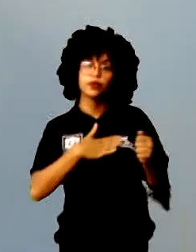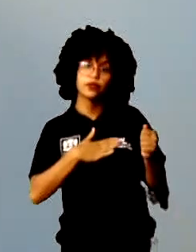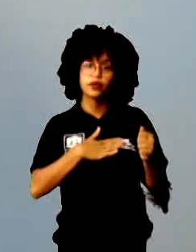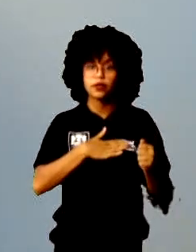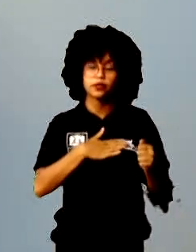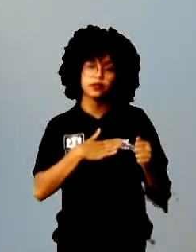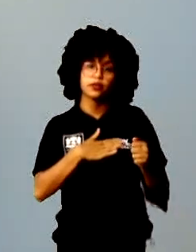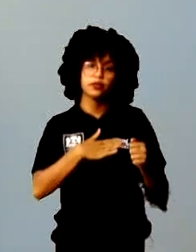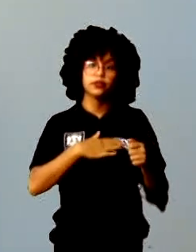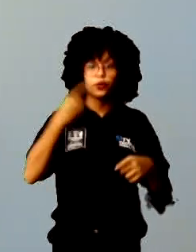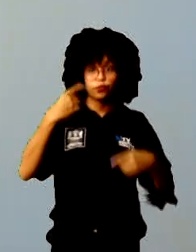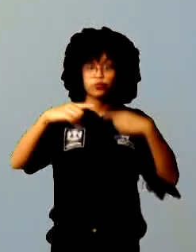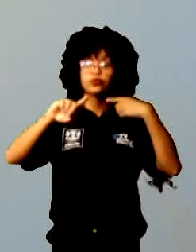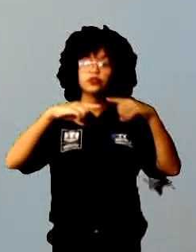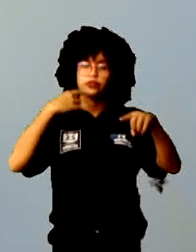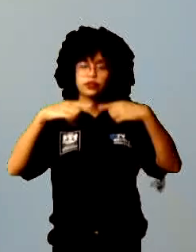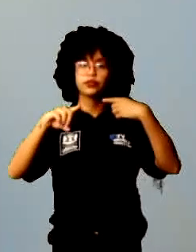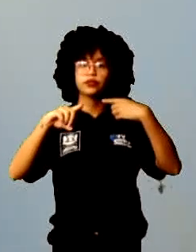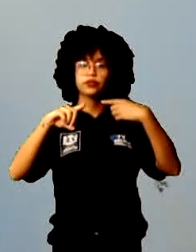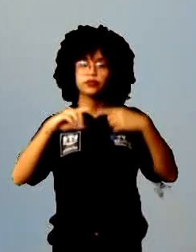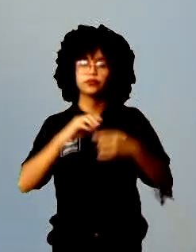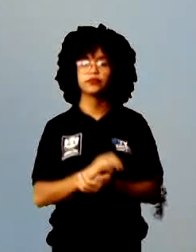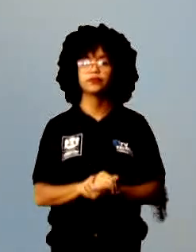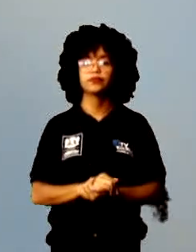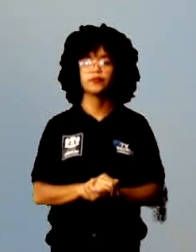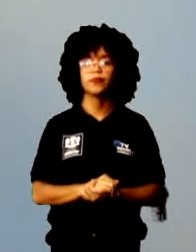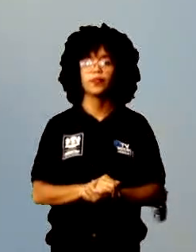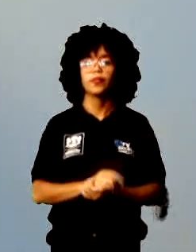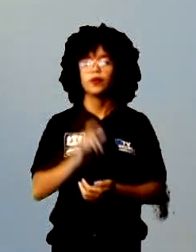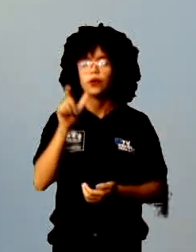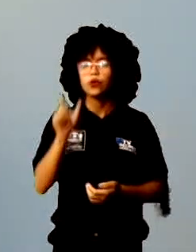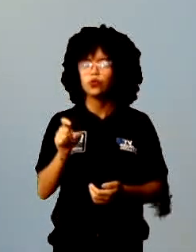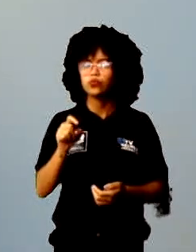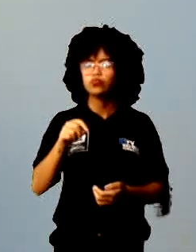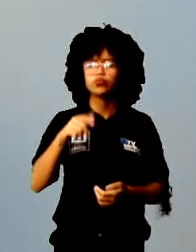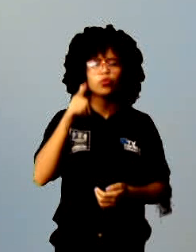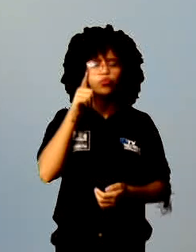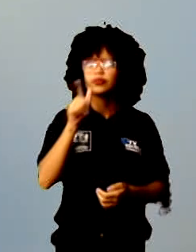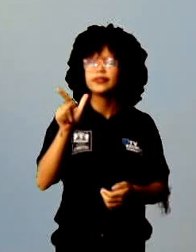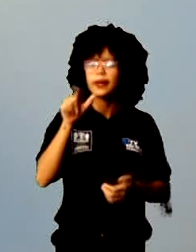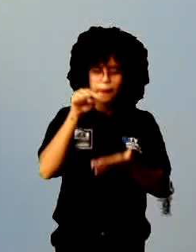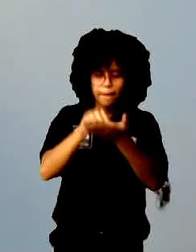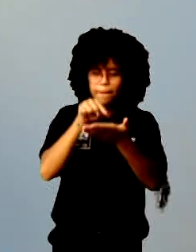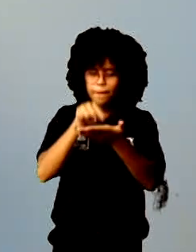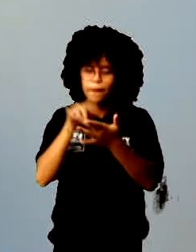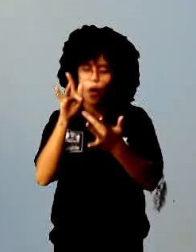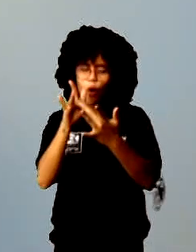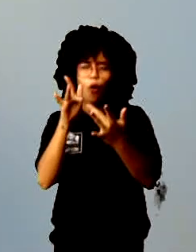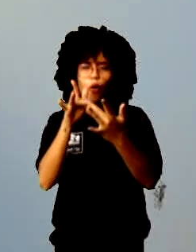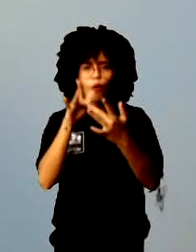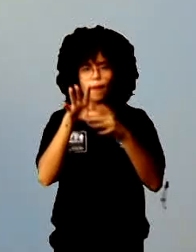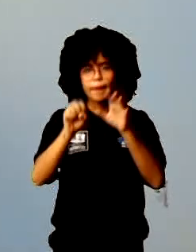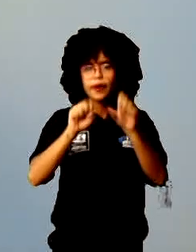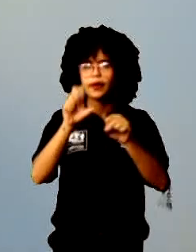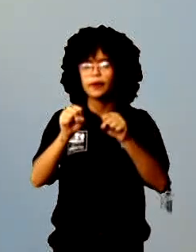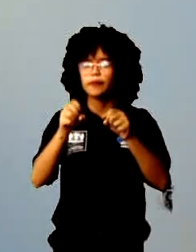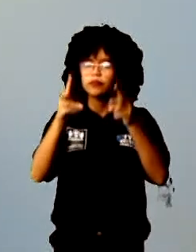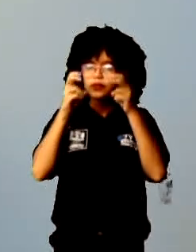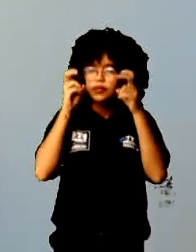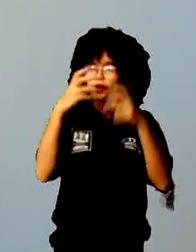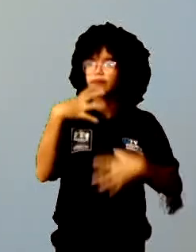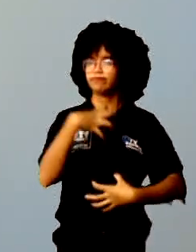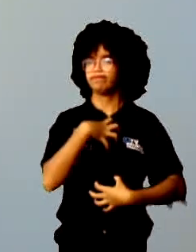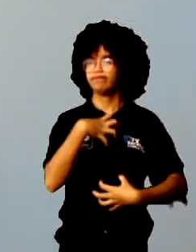e músicas né em material é é aquilo que a gente não consegue tocar né a gente percebe